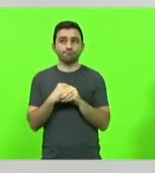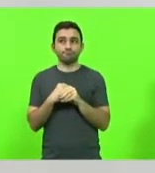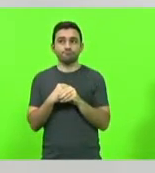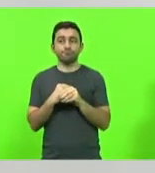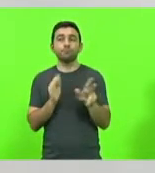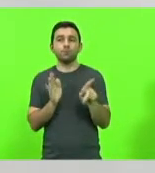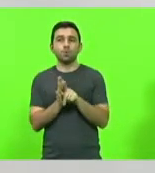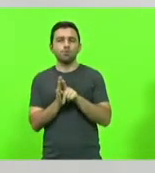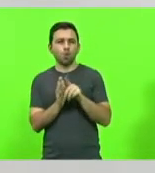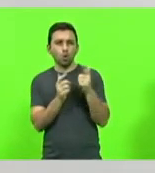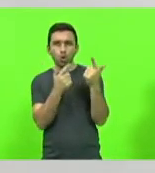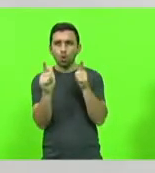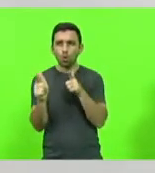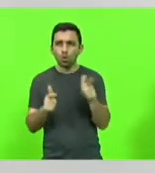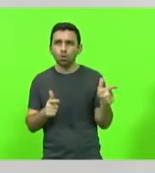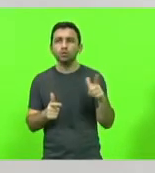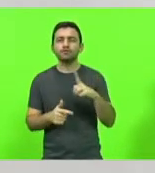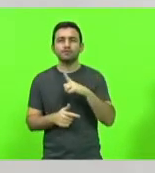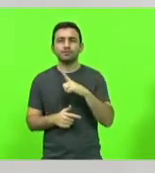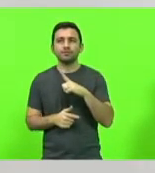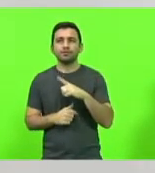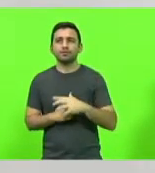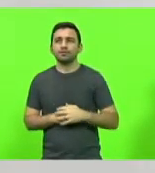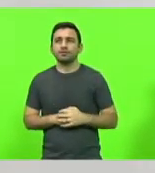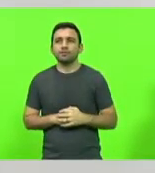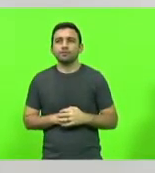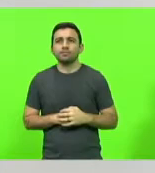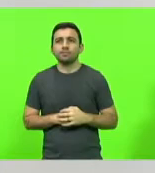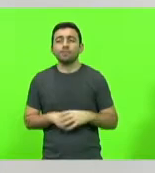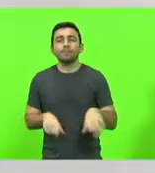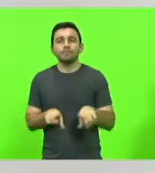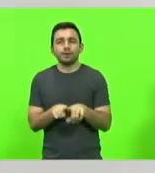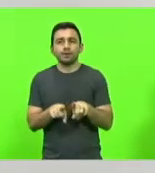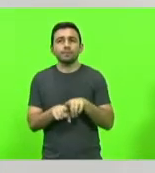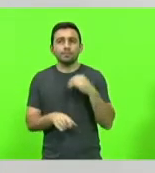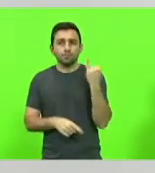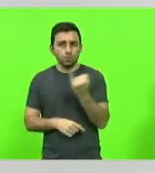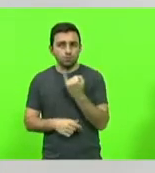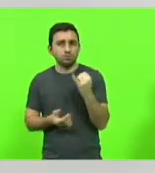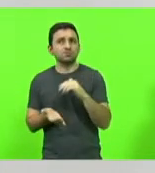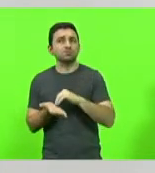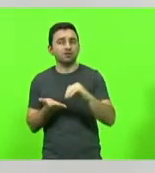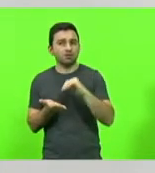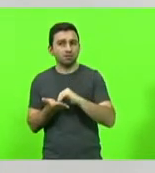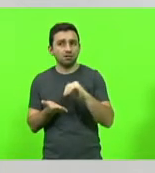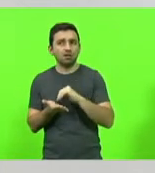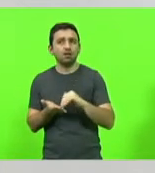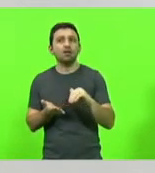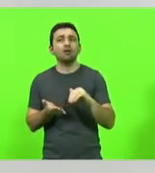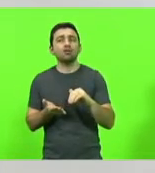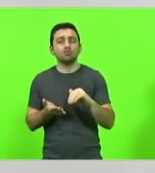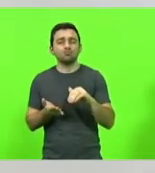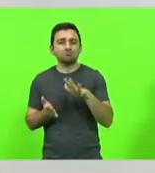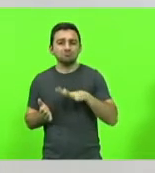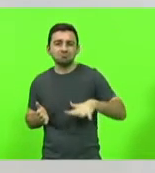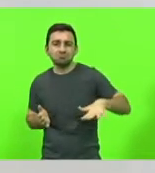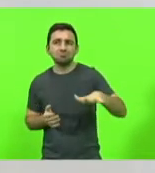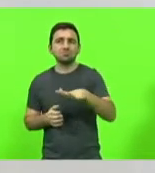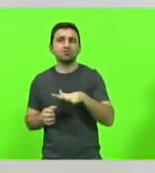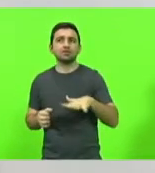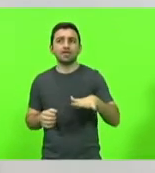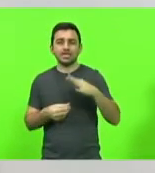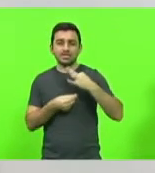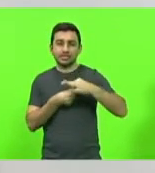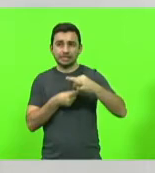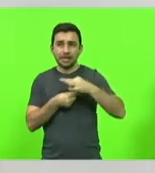outras tantas que tem. E é importante que o secretário e a secretaria mesmo, e todas as